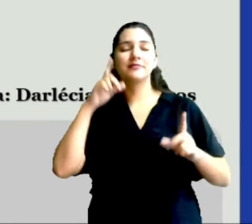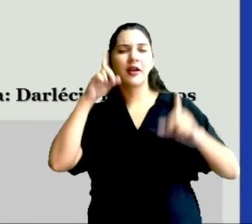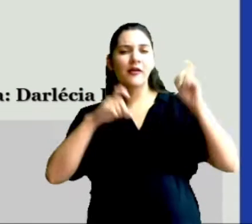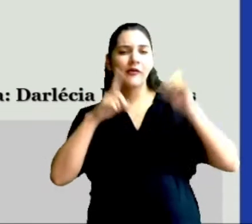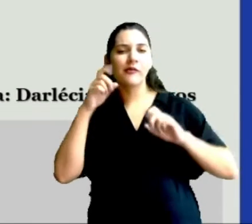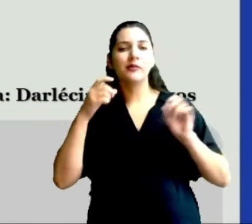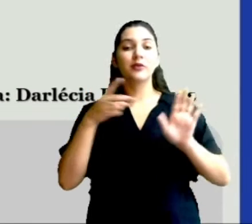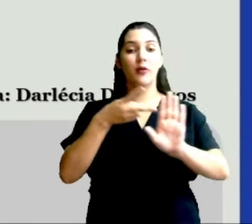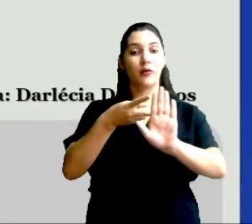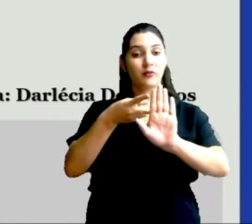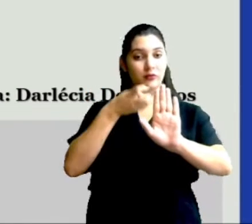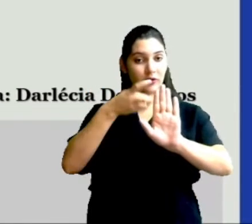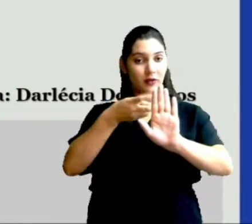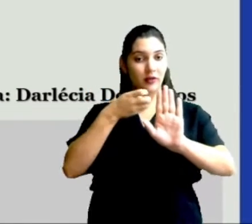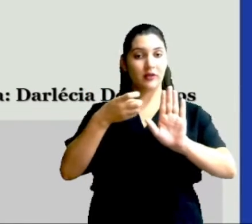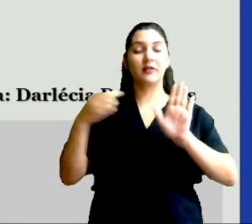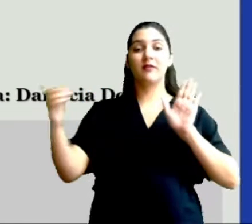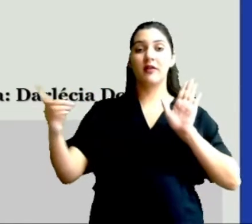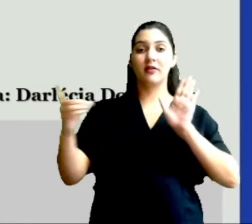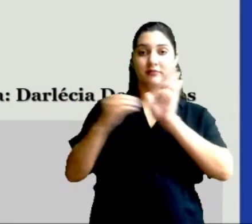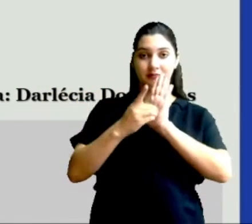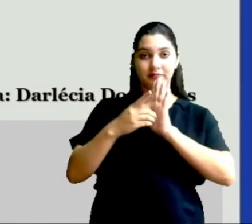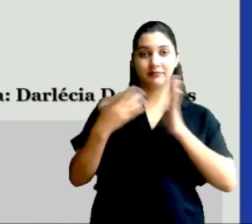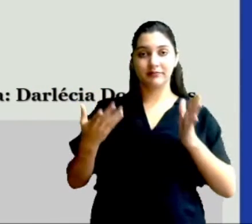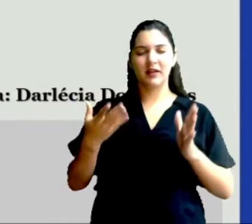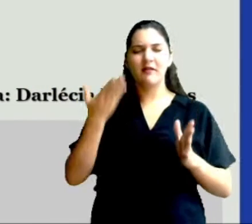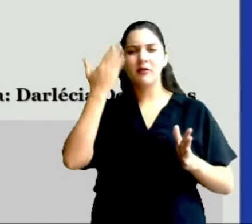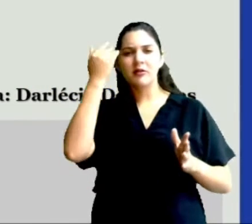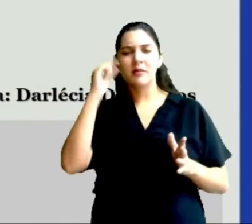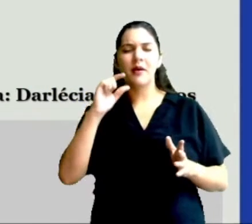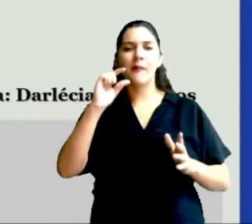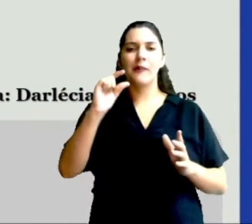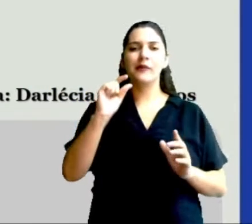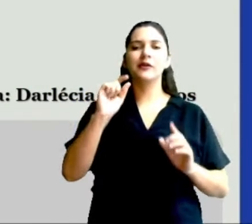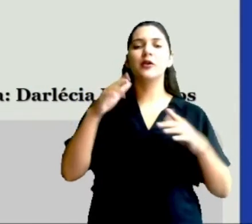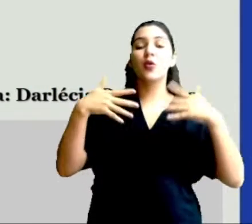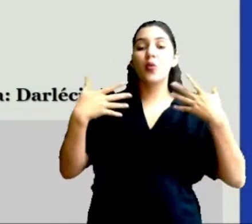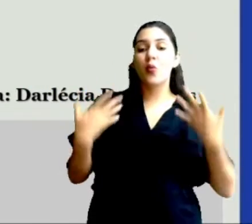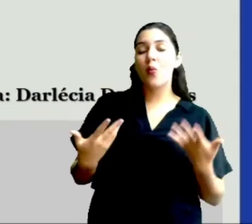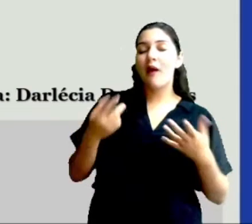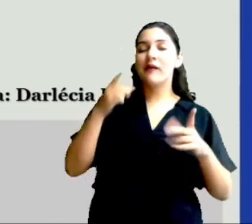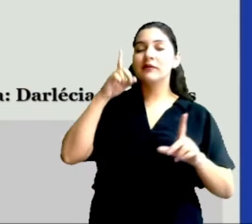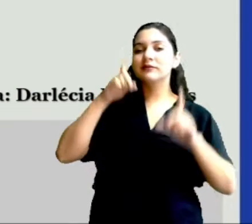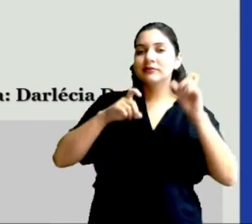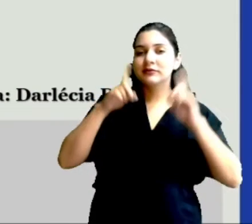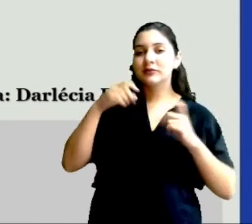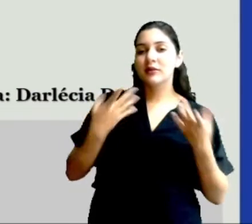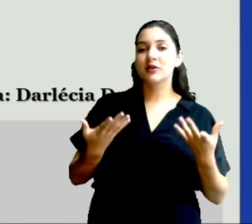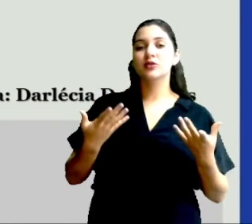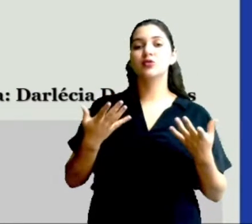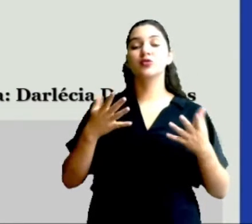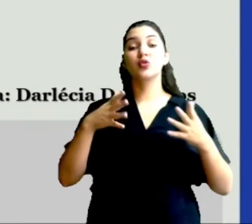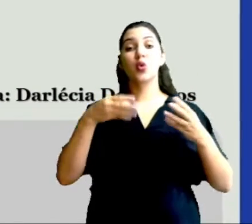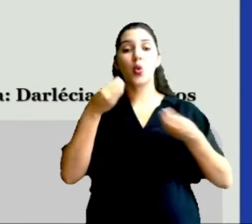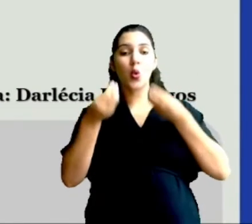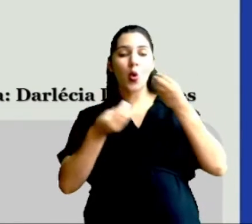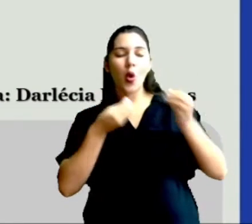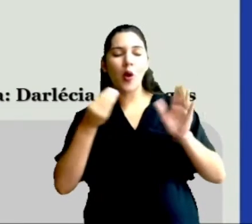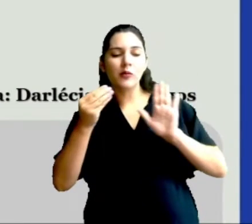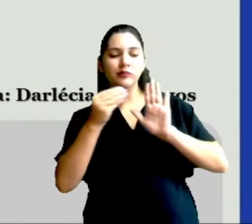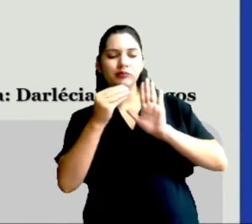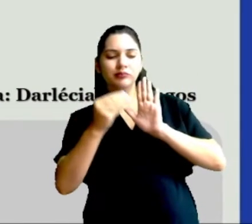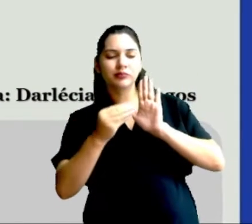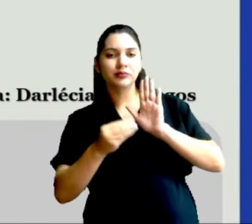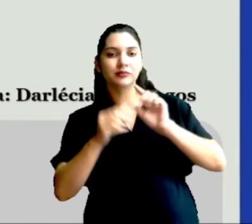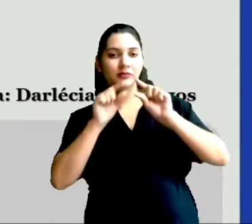e conotativas. É isso aí. Nós vamos saber um pouquinho quais são essas expressões, como são colocadas nas